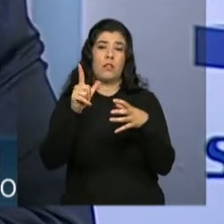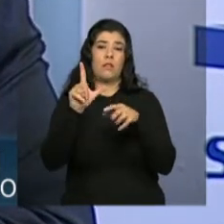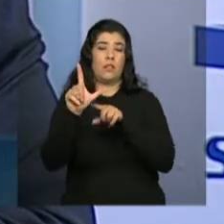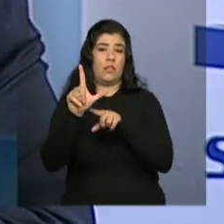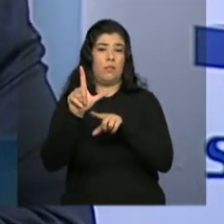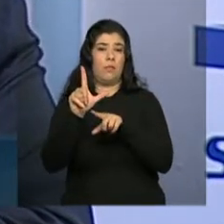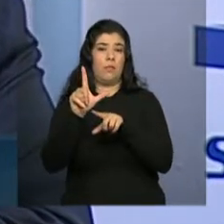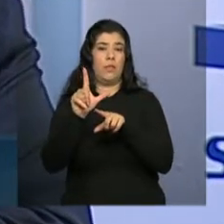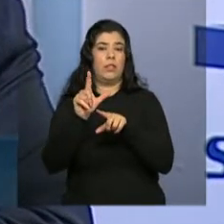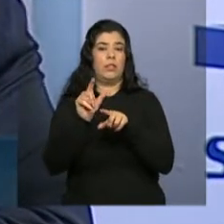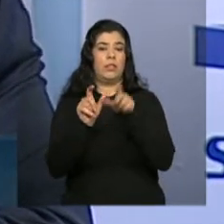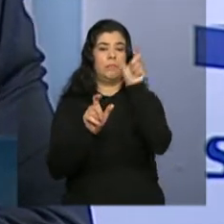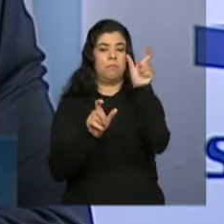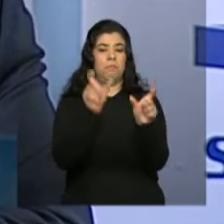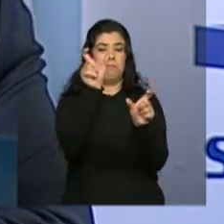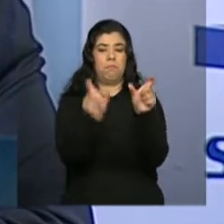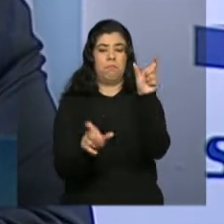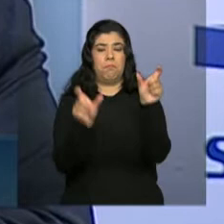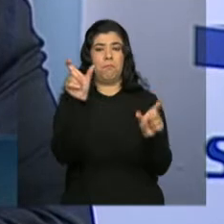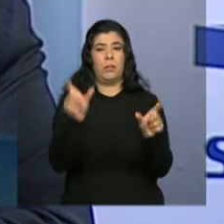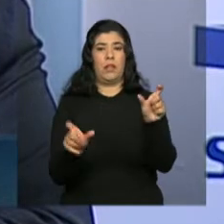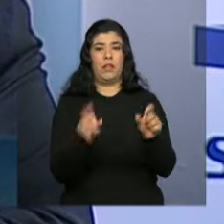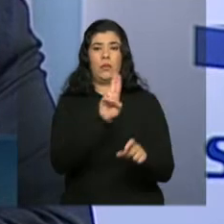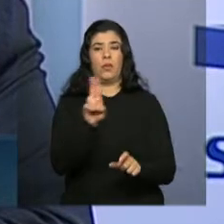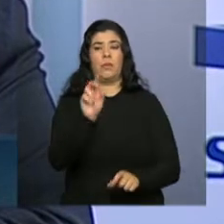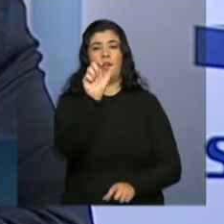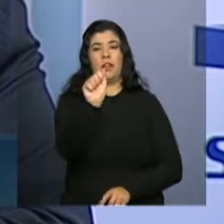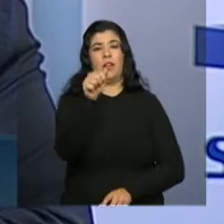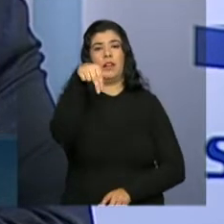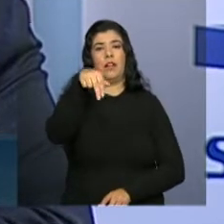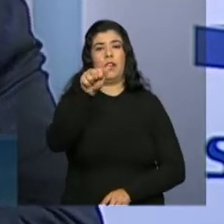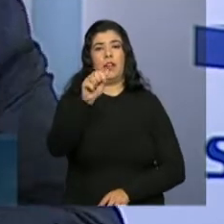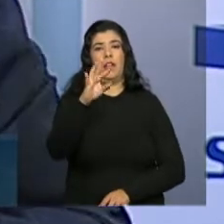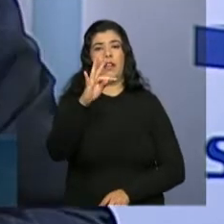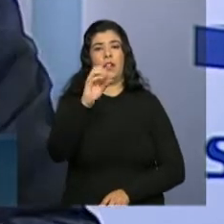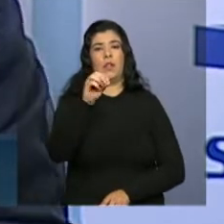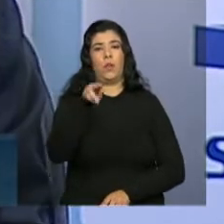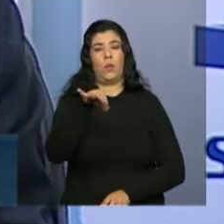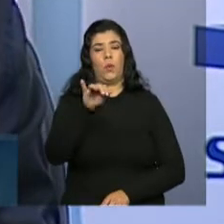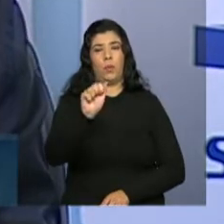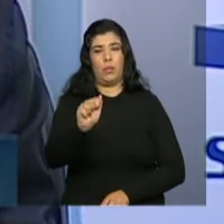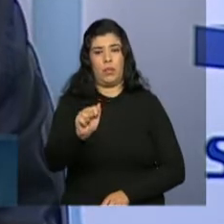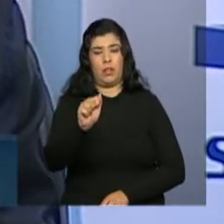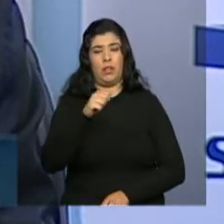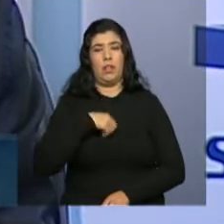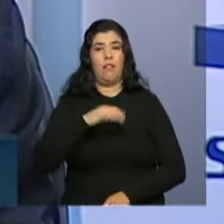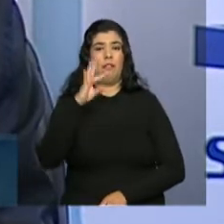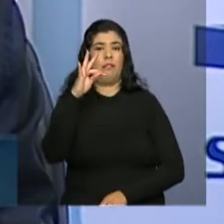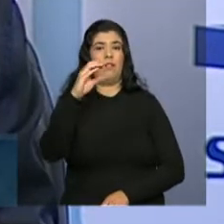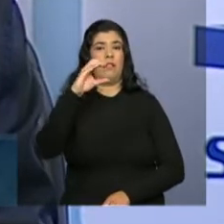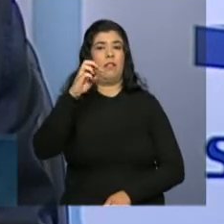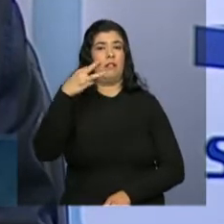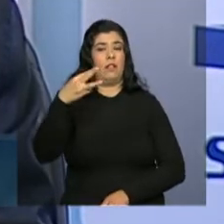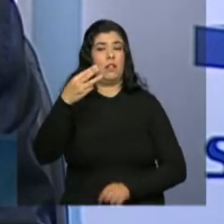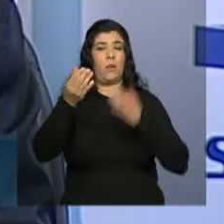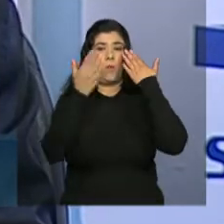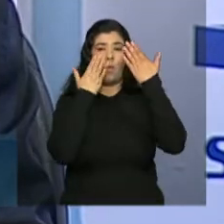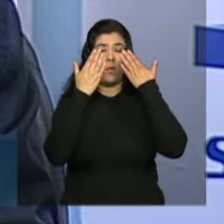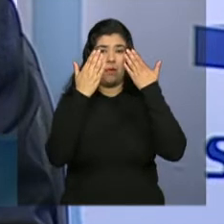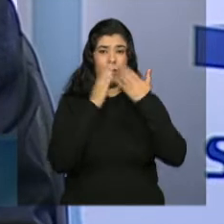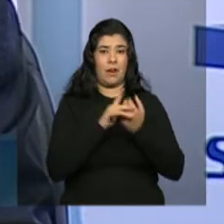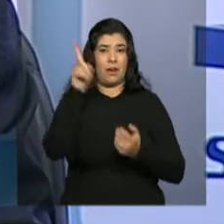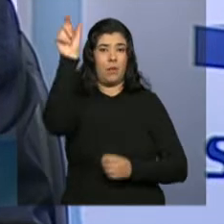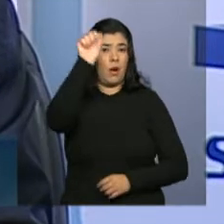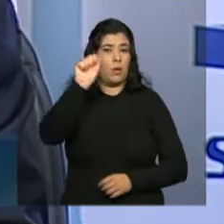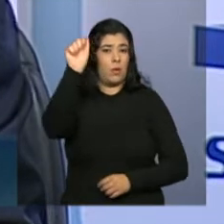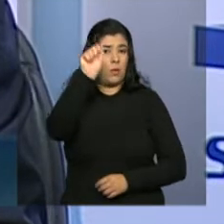digamos assim porque é assim que ela que ela tá lá no que era TV três dessa Associação europeia não é de pesquisa de